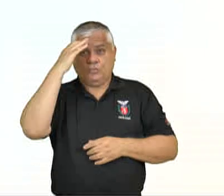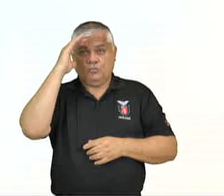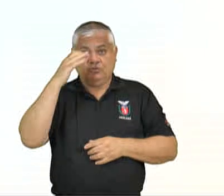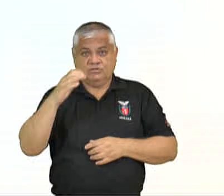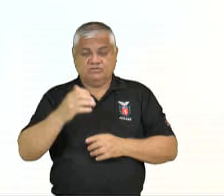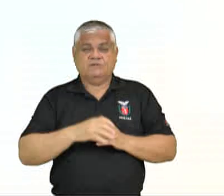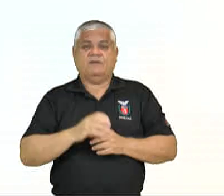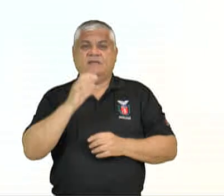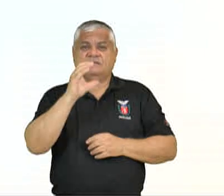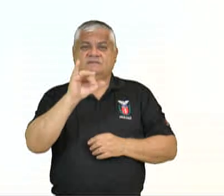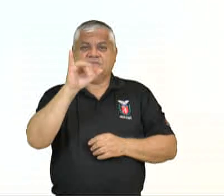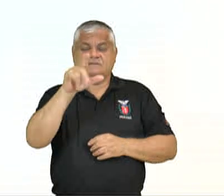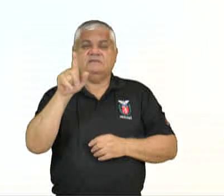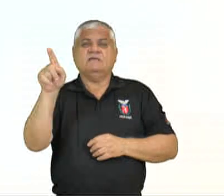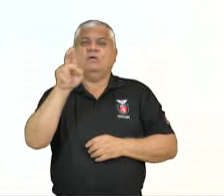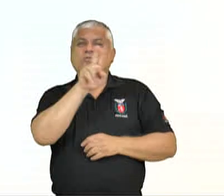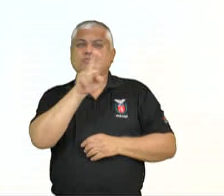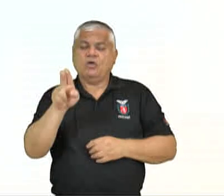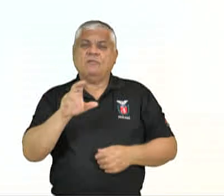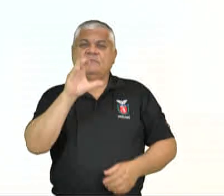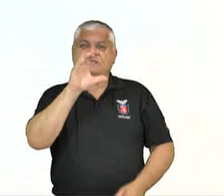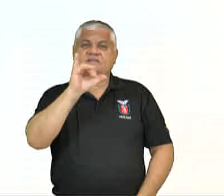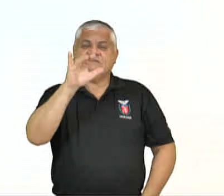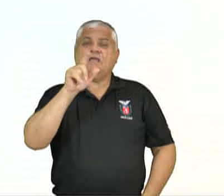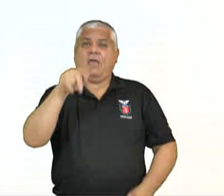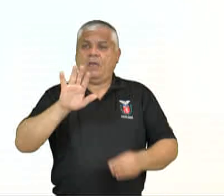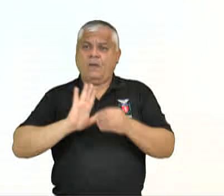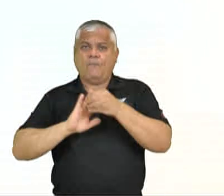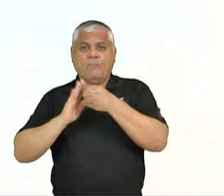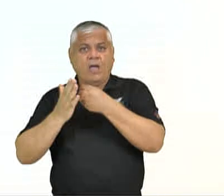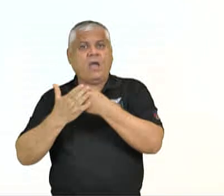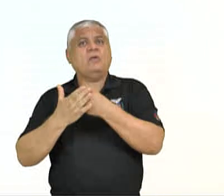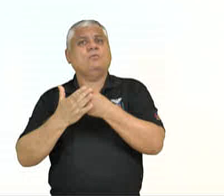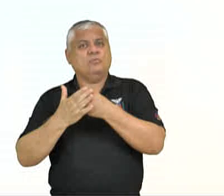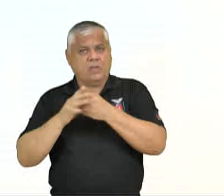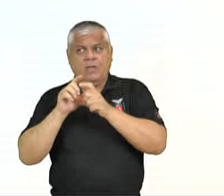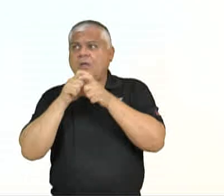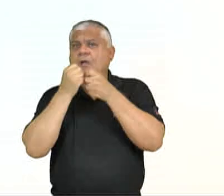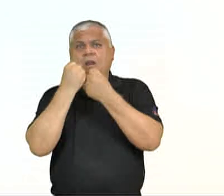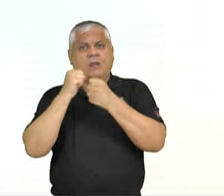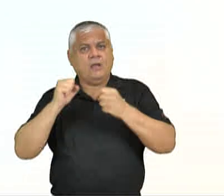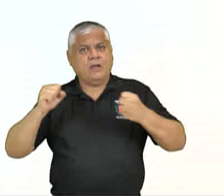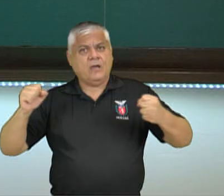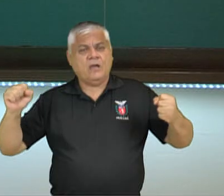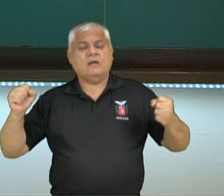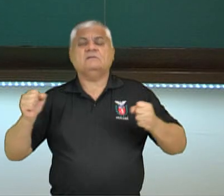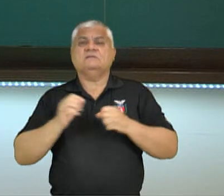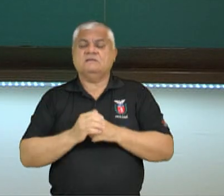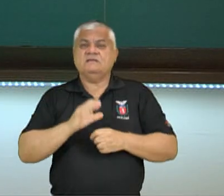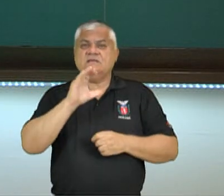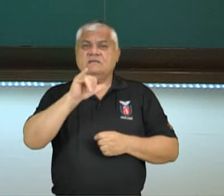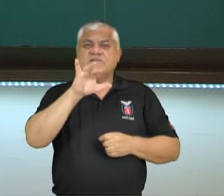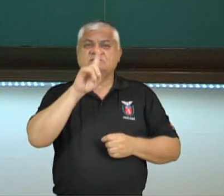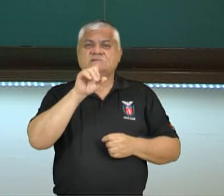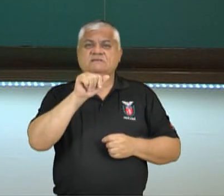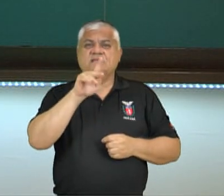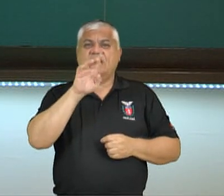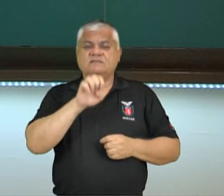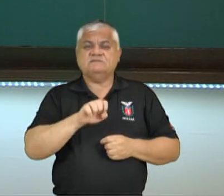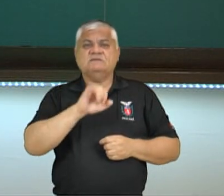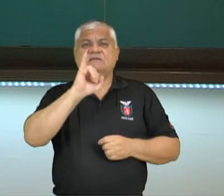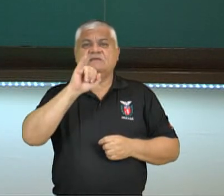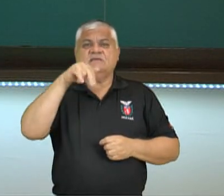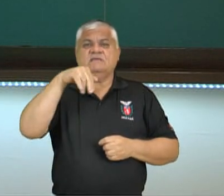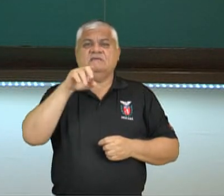SIC, Apesar do nome, é um bairro da capital paranaense, Cidade Industrial de Curitiba, A